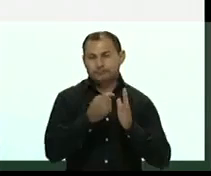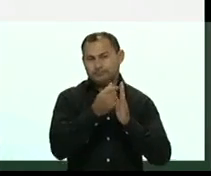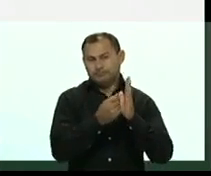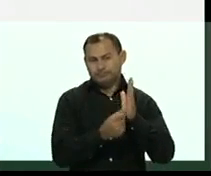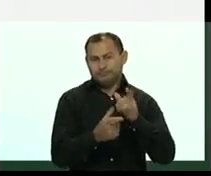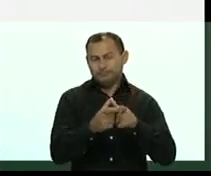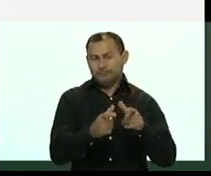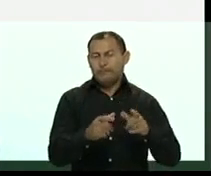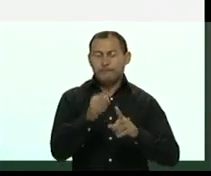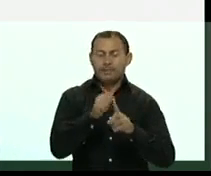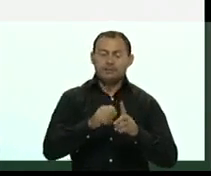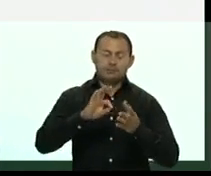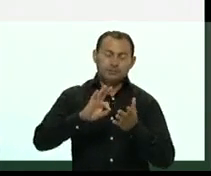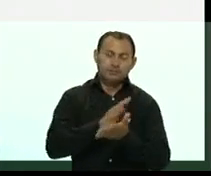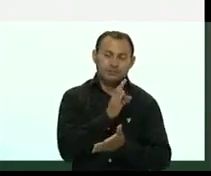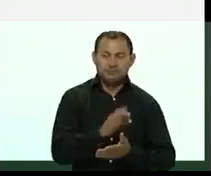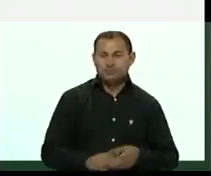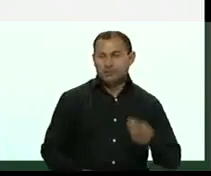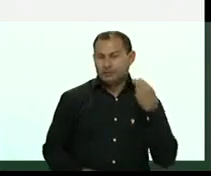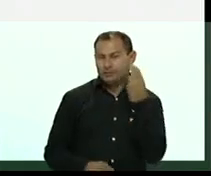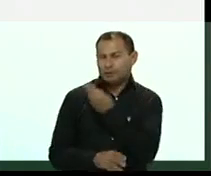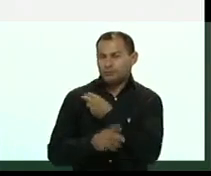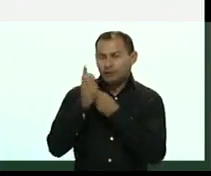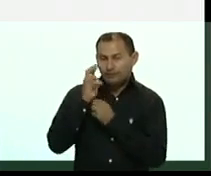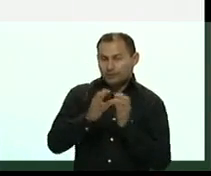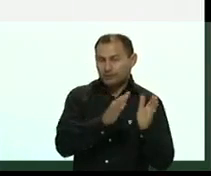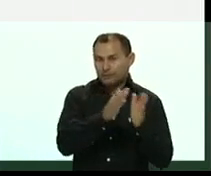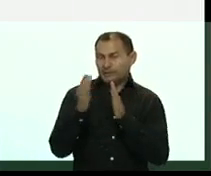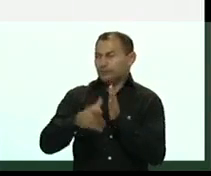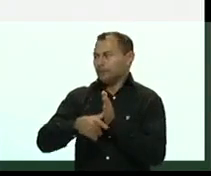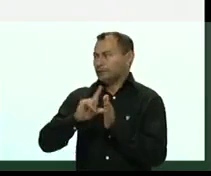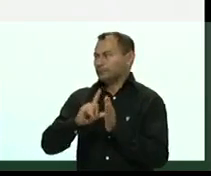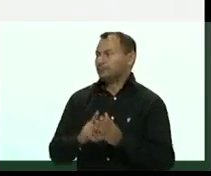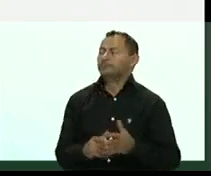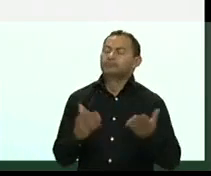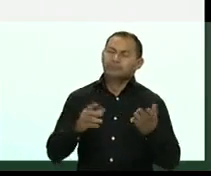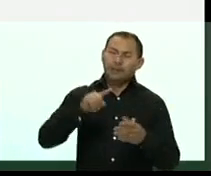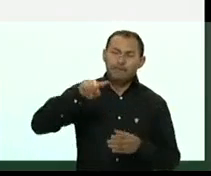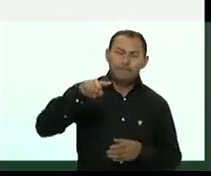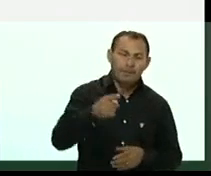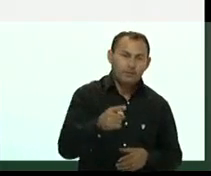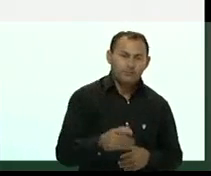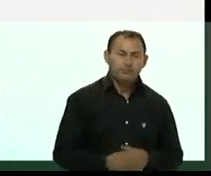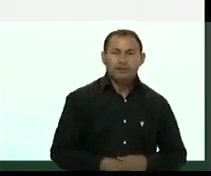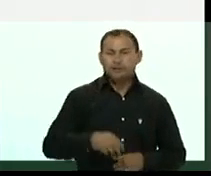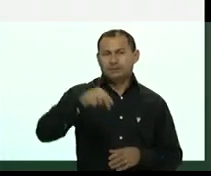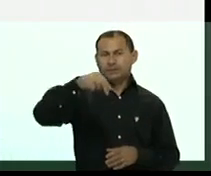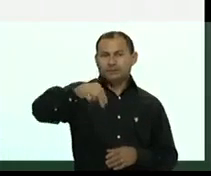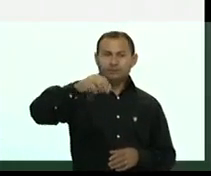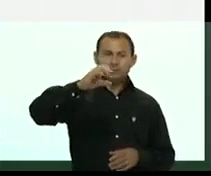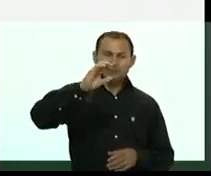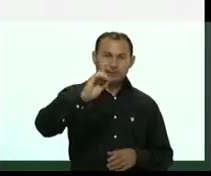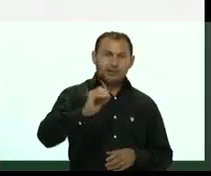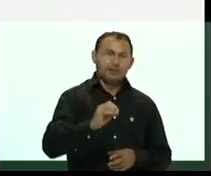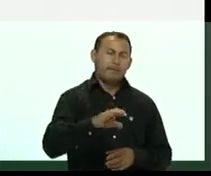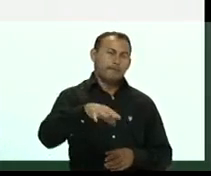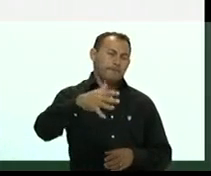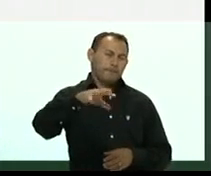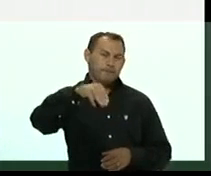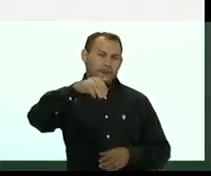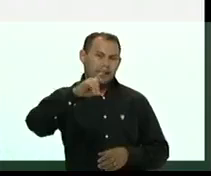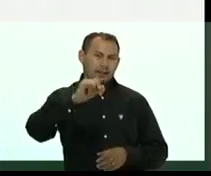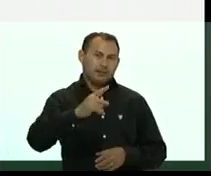crescimento mensal por assinante, que nós acabamos de ver no slide anterior, que é 1.000. Esse N0 é a média,